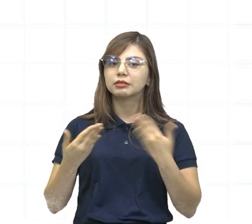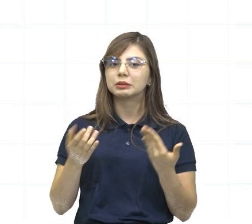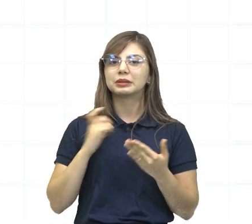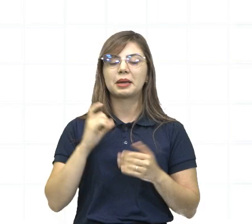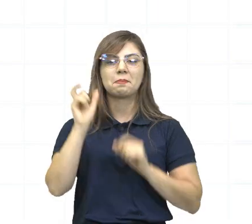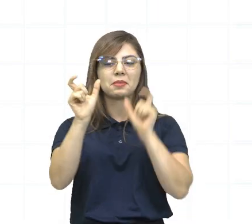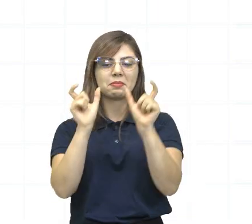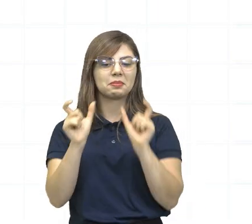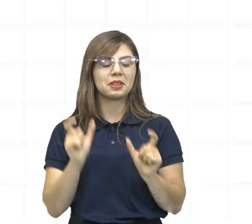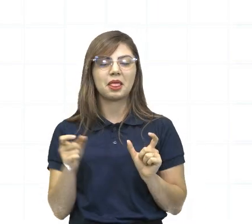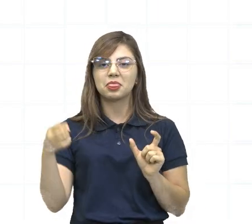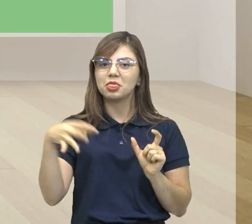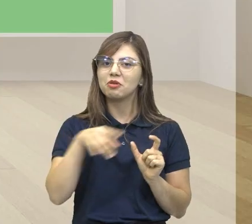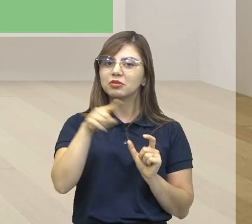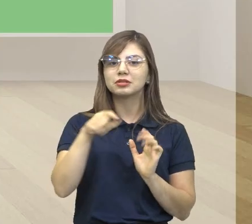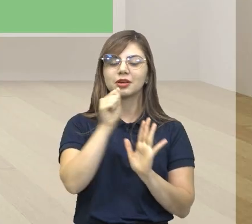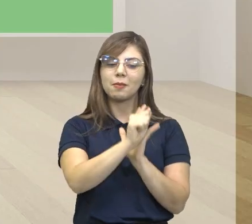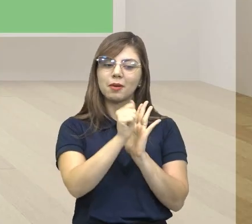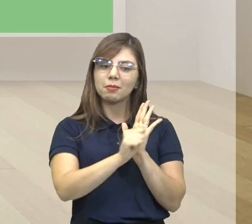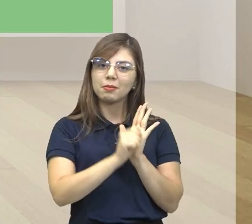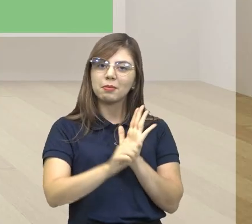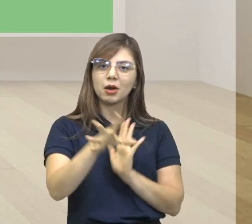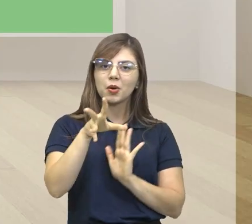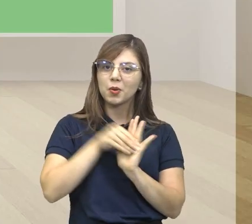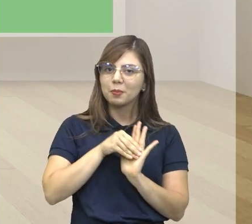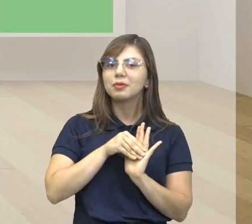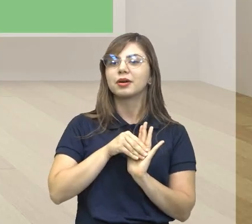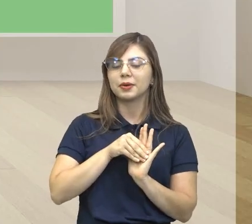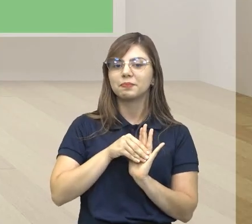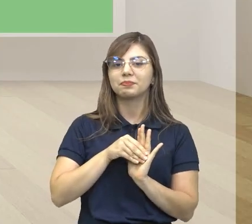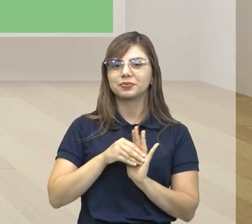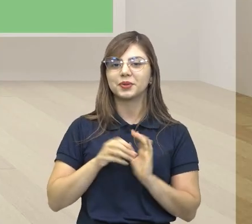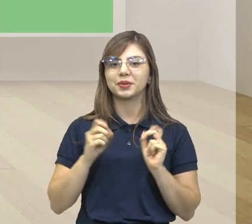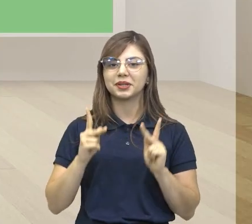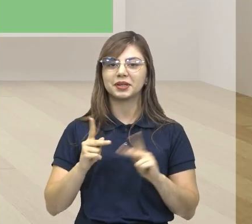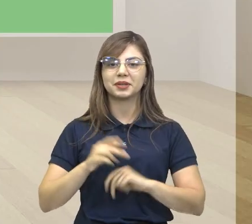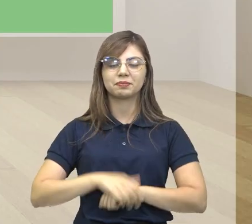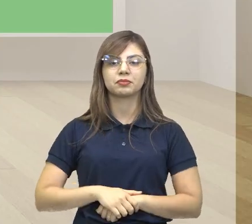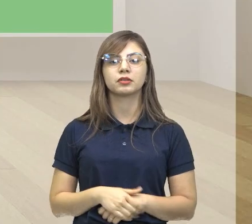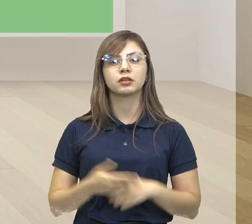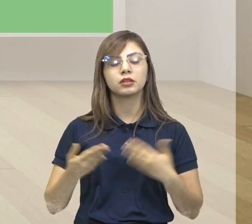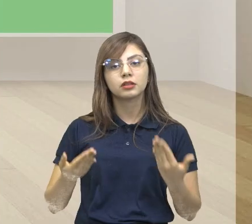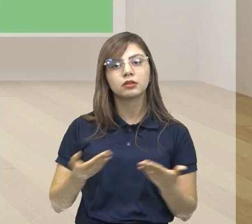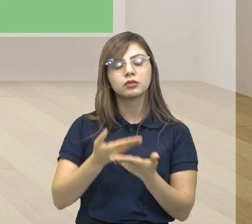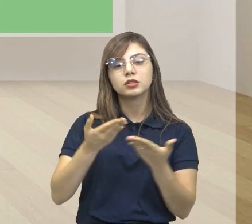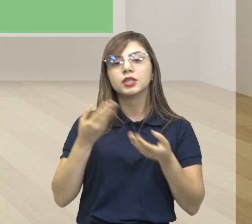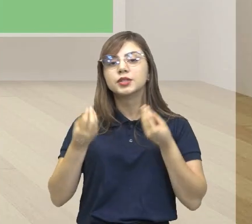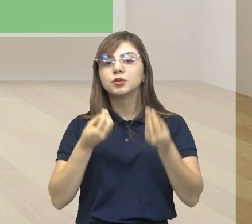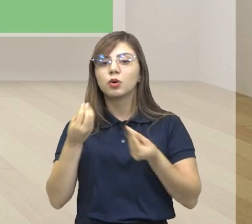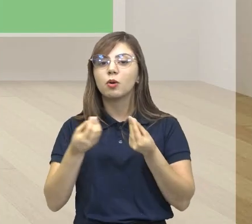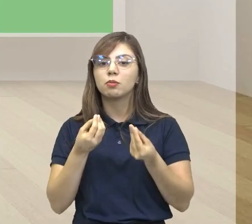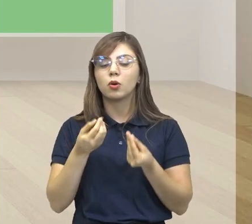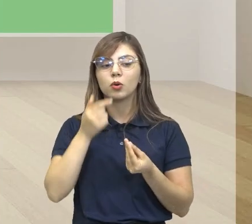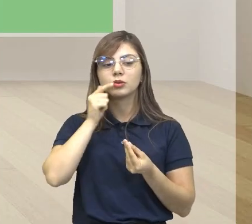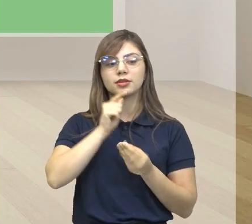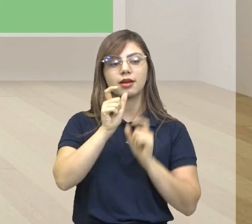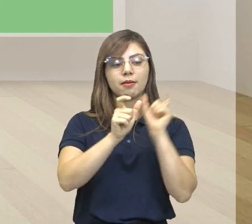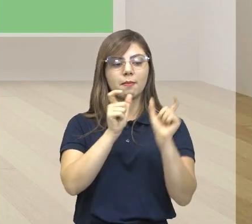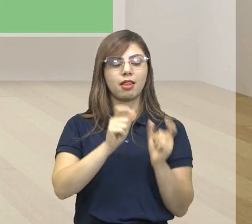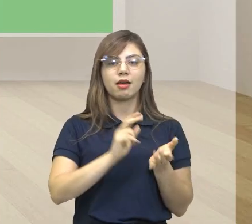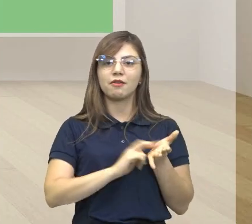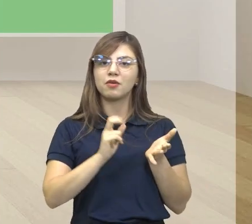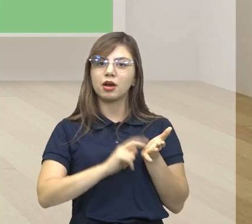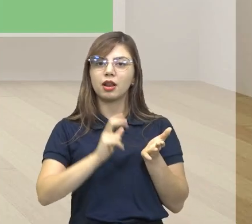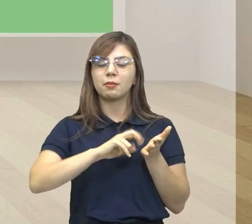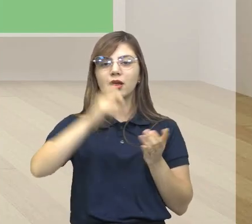palavrinhas novas aí para vocês utilizarem aí no dia a dia de vocês. Vão anotando para que vocês tenham aí uma lista de vocabulário que vocês